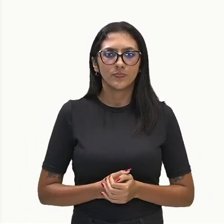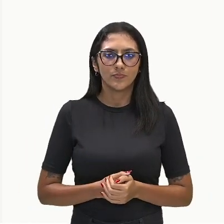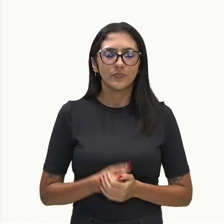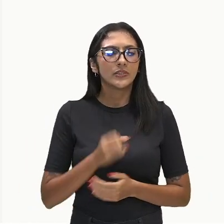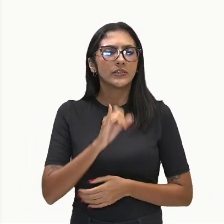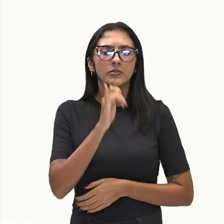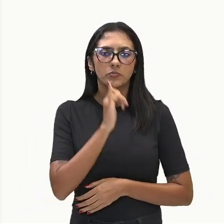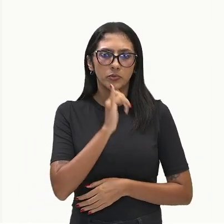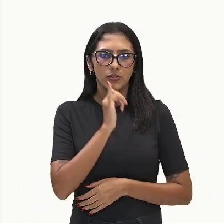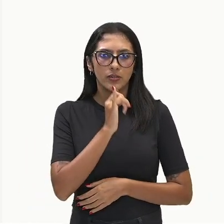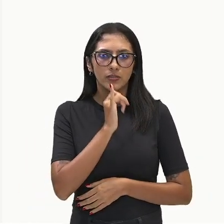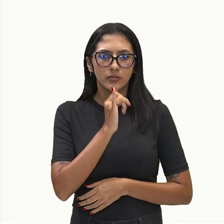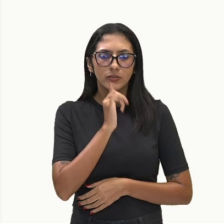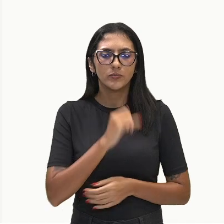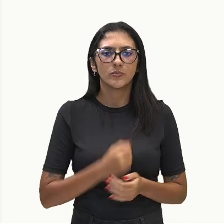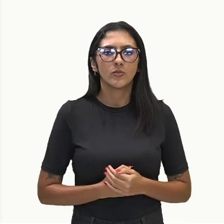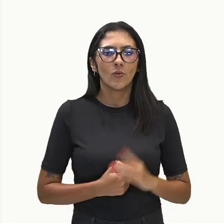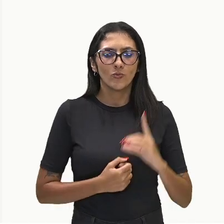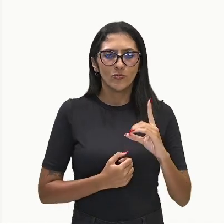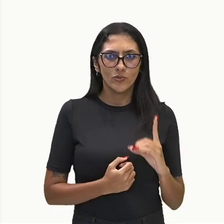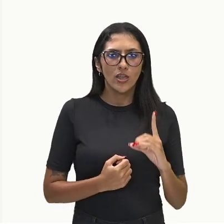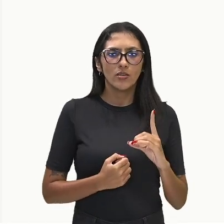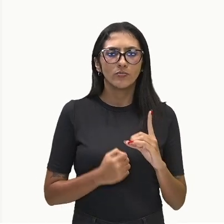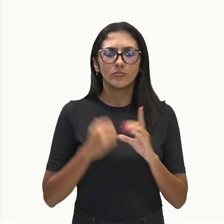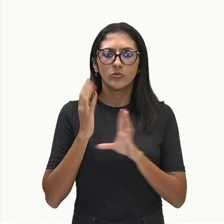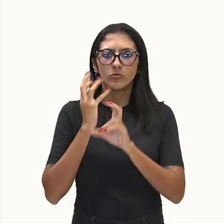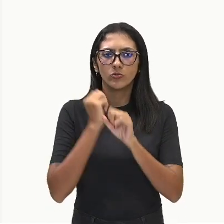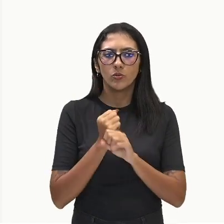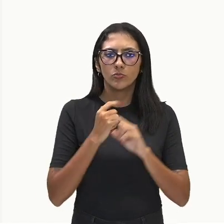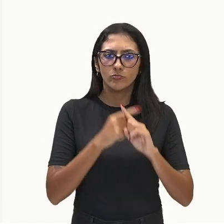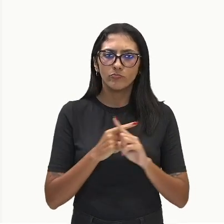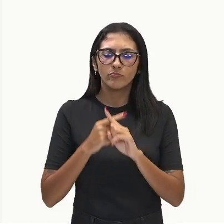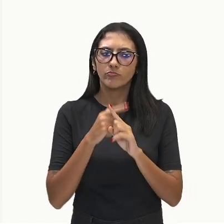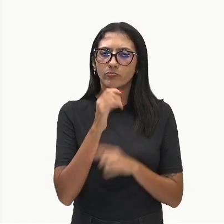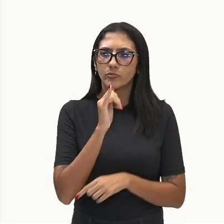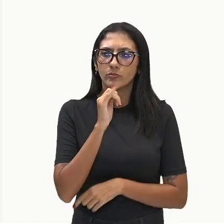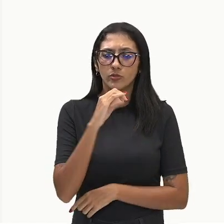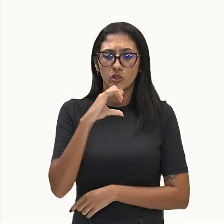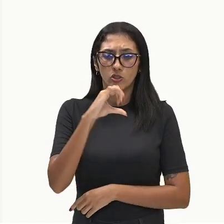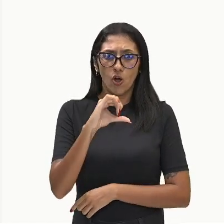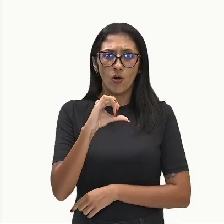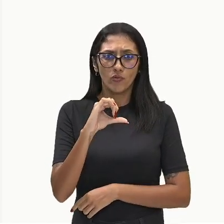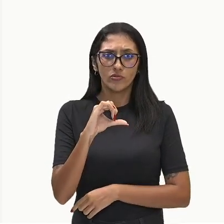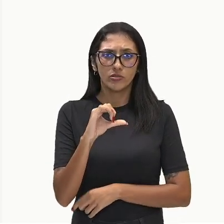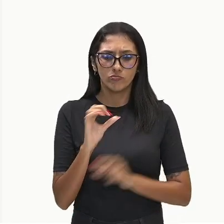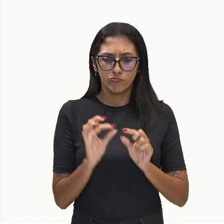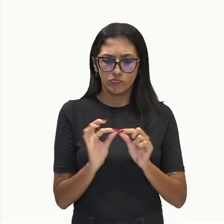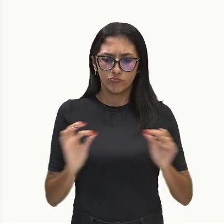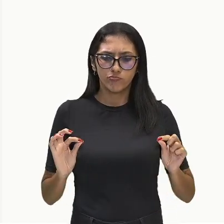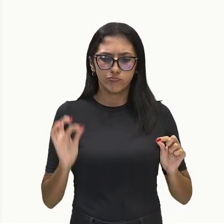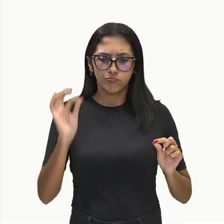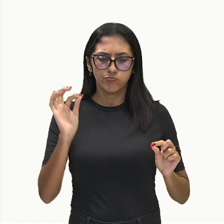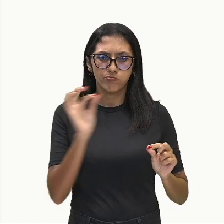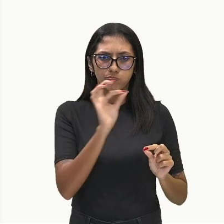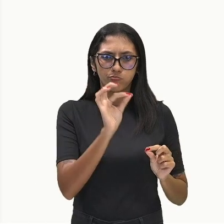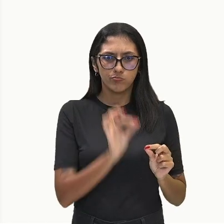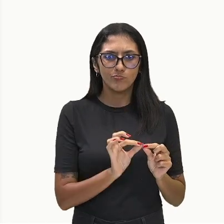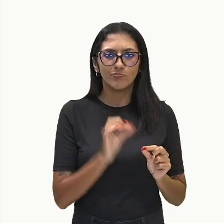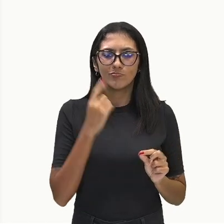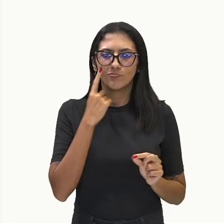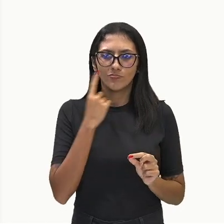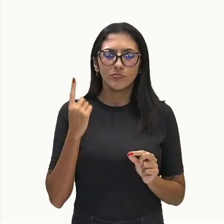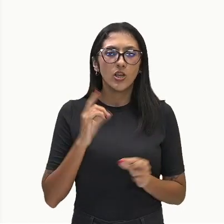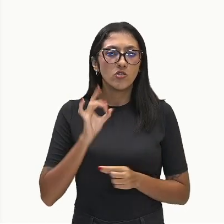quiser calcular a diagonal do quadrado, que tem 9 centímetros de lado, essa diagonal vai ter essa medida aqui, ó.